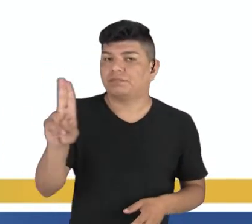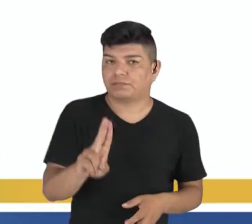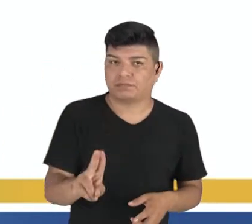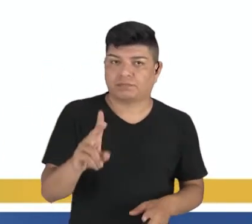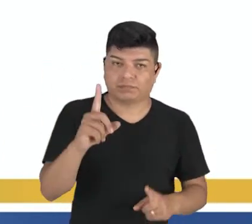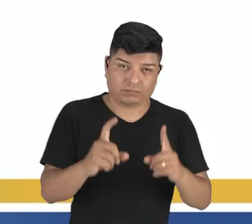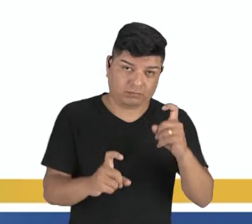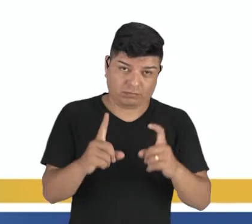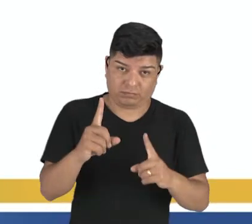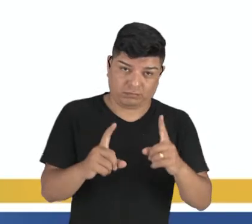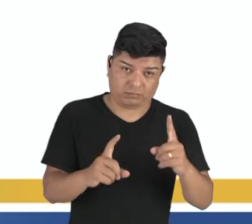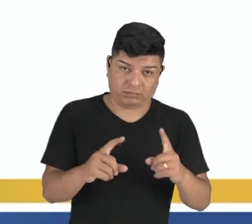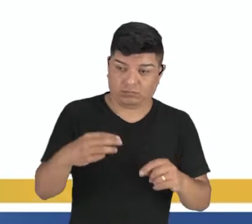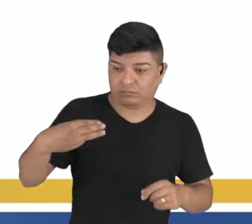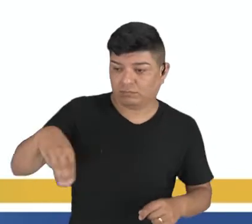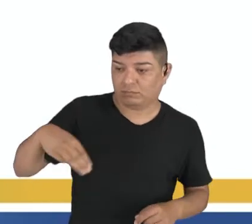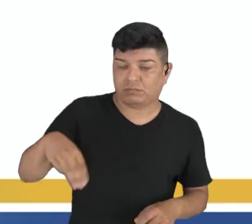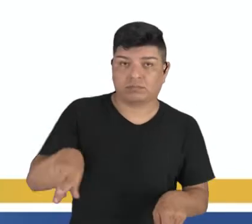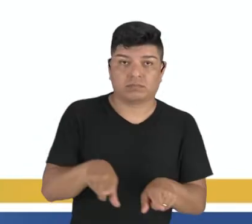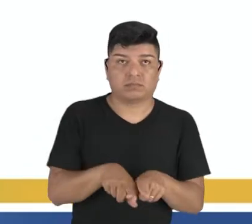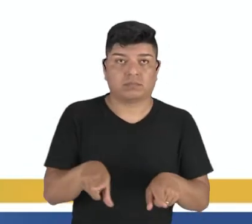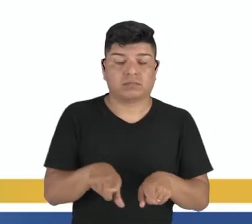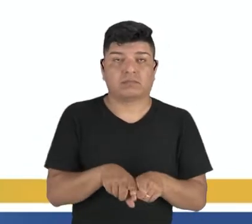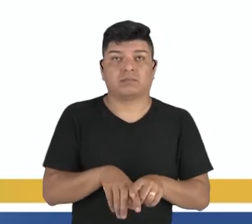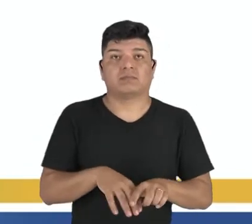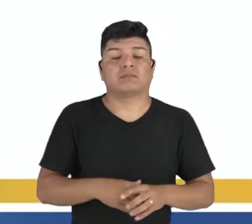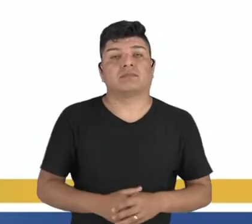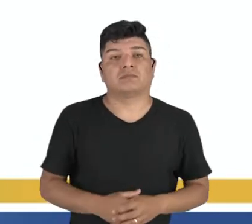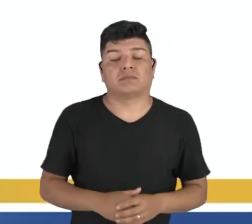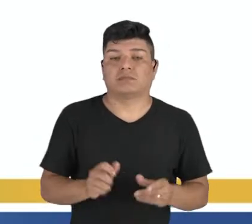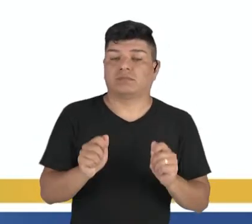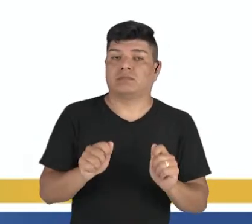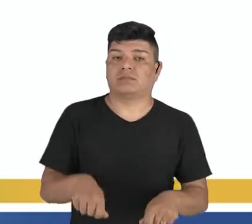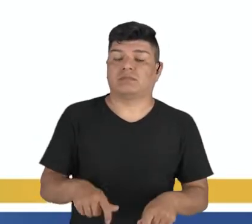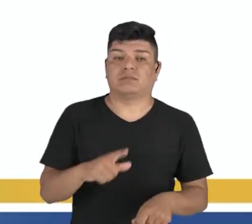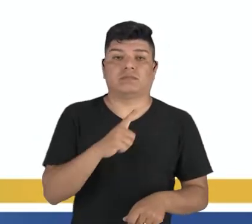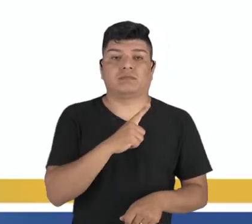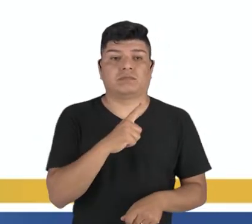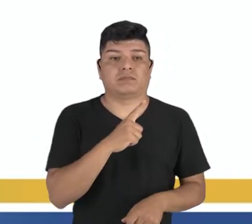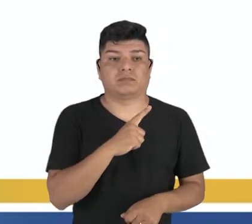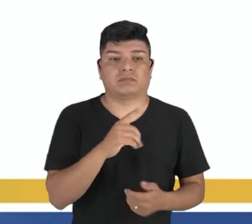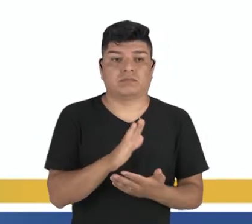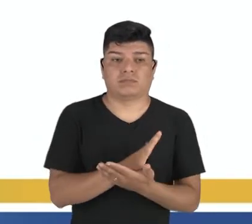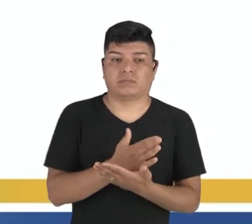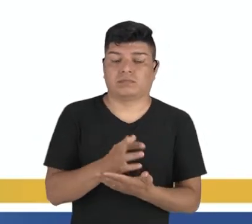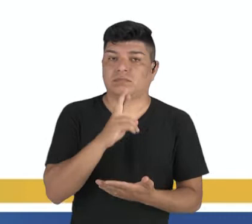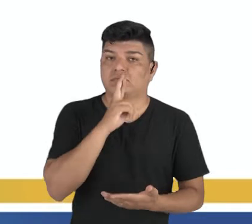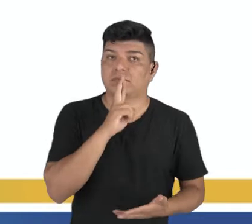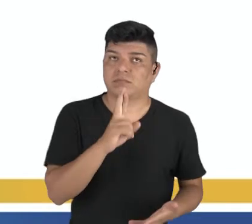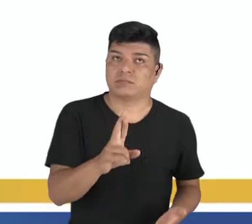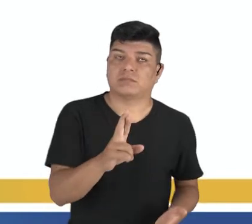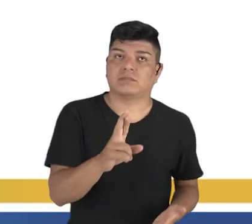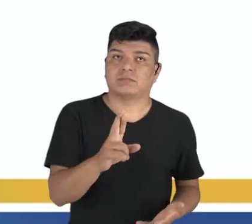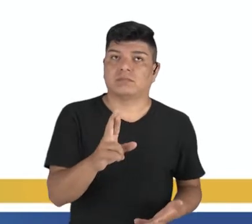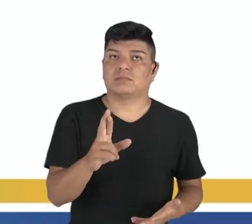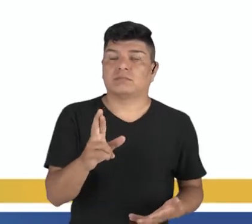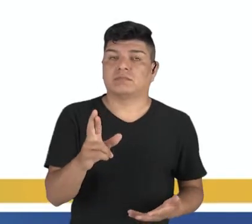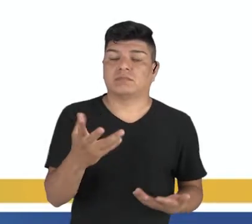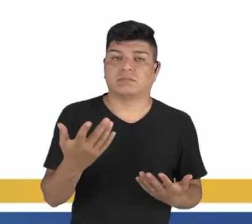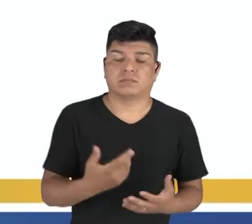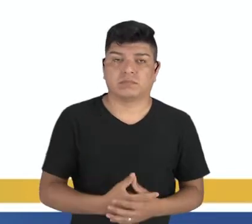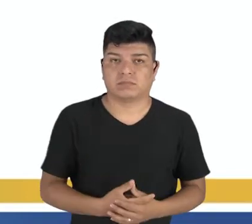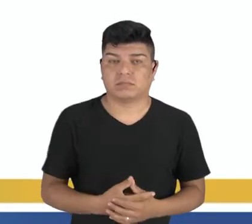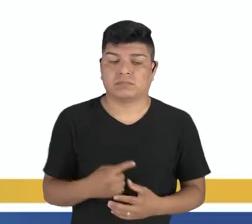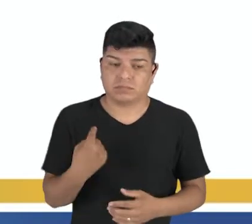de expressões algébricas onde a gente pode obter alguns resultados daquilo